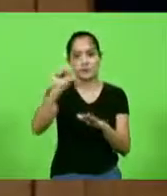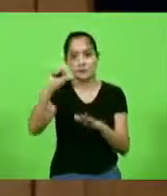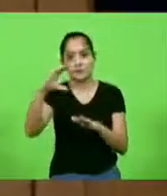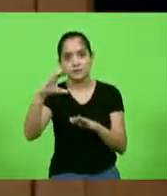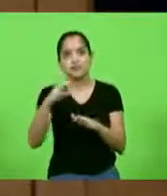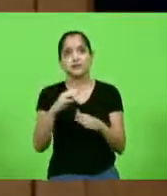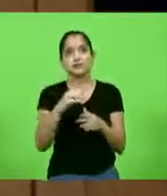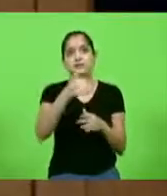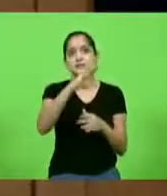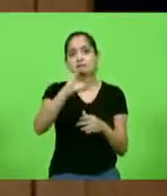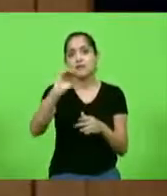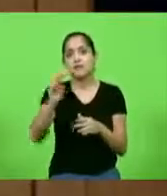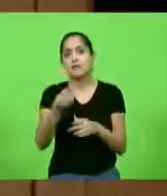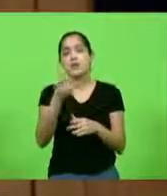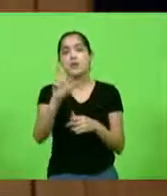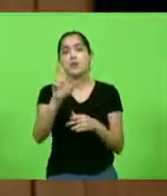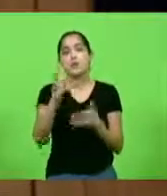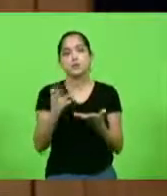100 milhões.